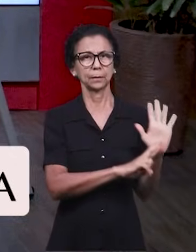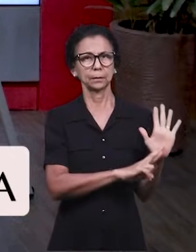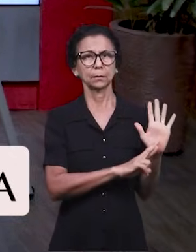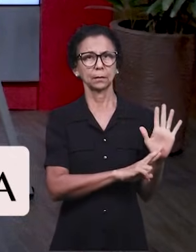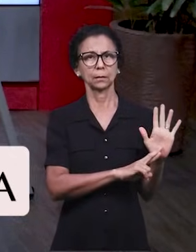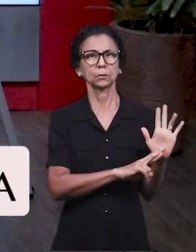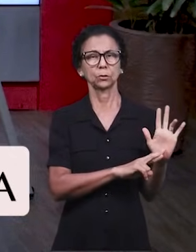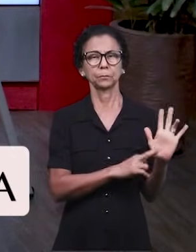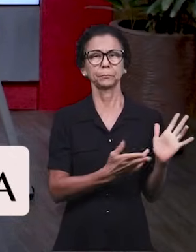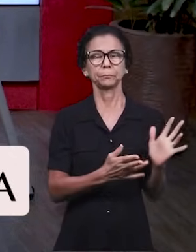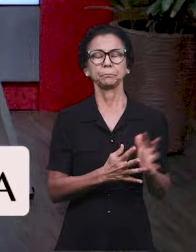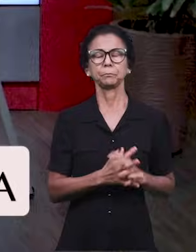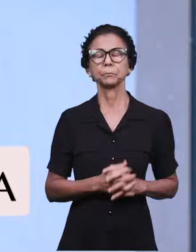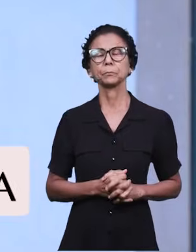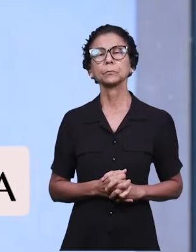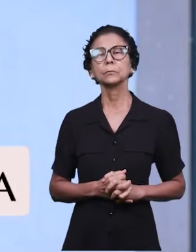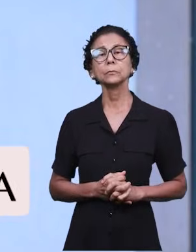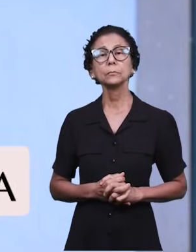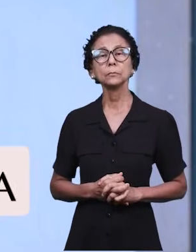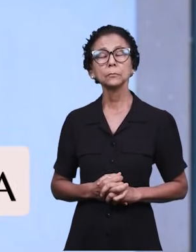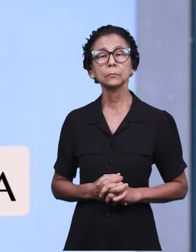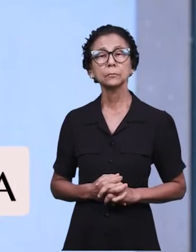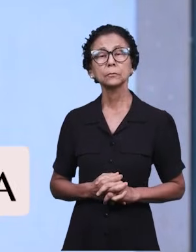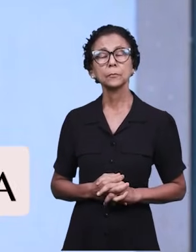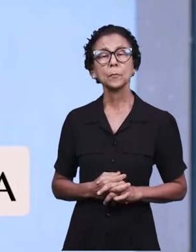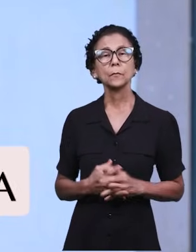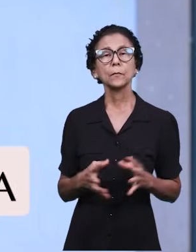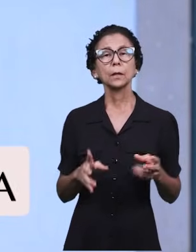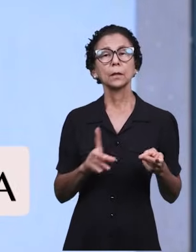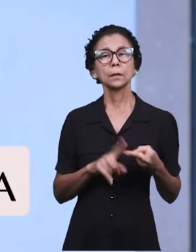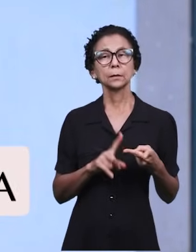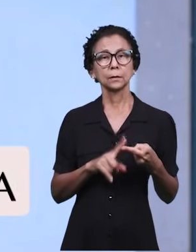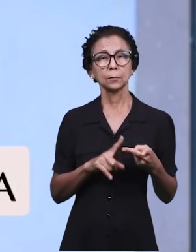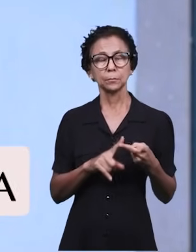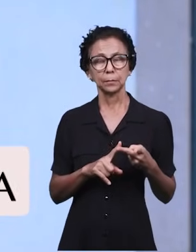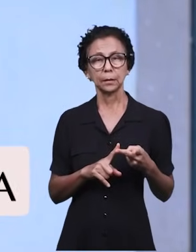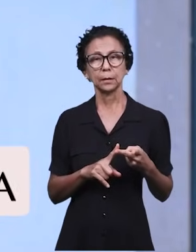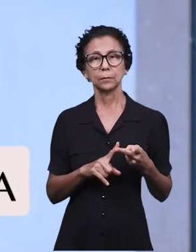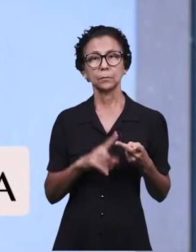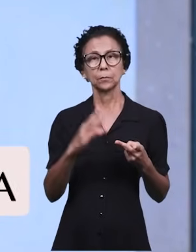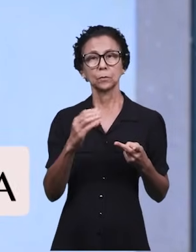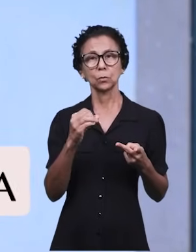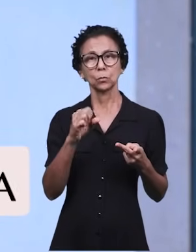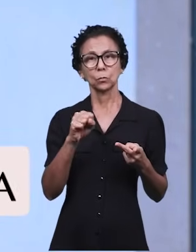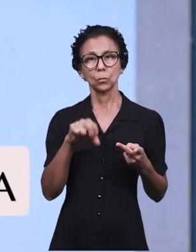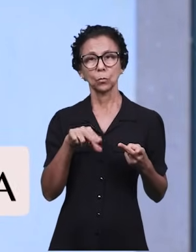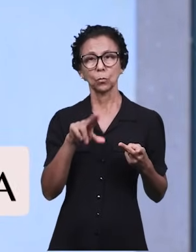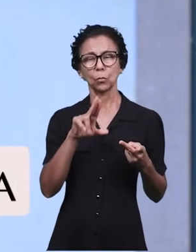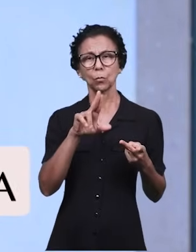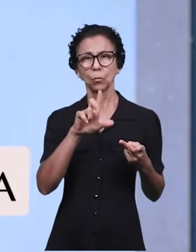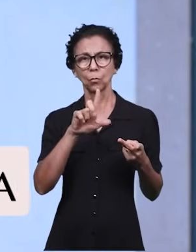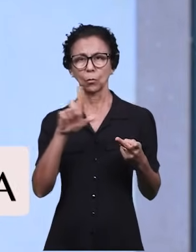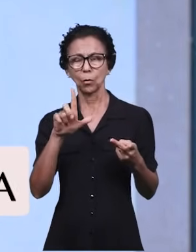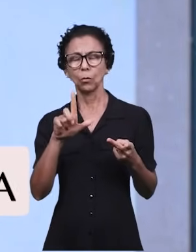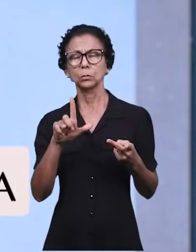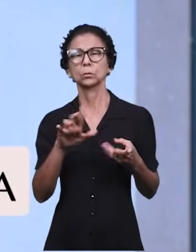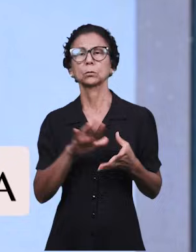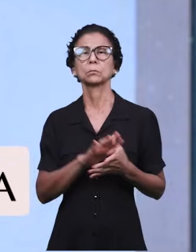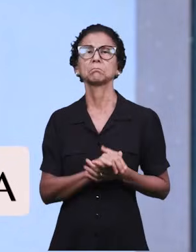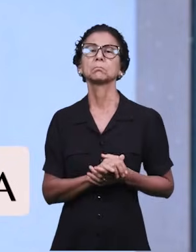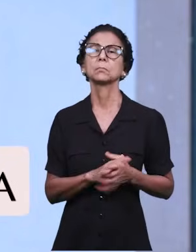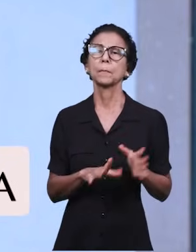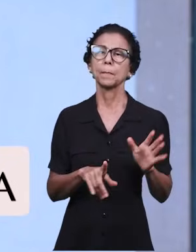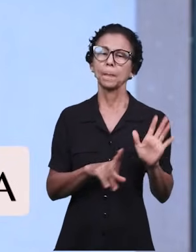acreditado. E o cônsul-geral mantém contatos em nível, vamos dizer, consular, com as autoridades do país